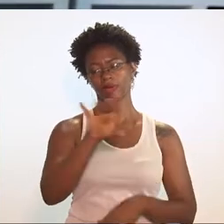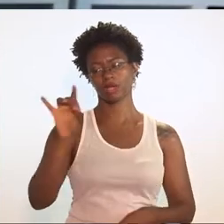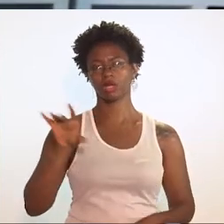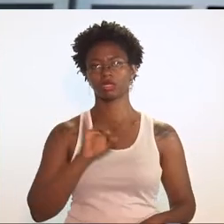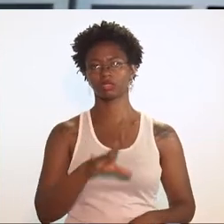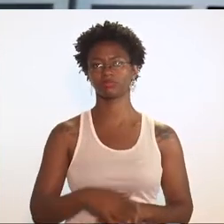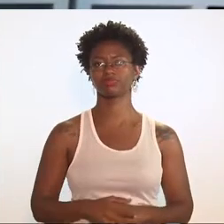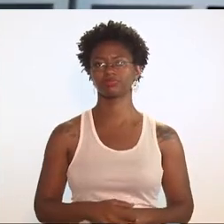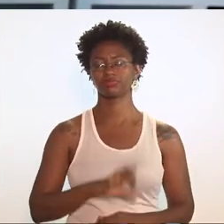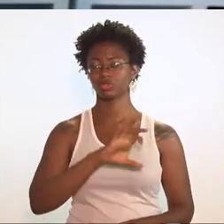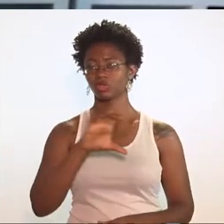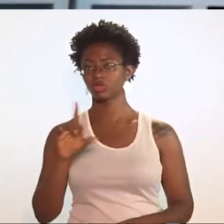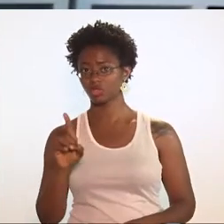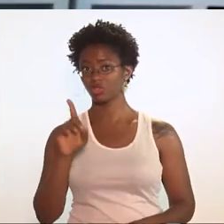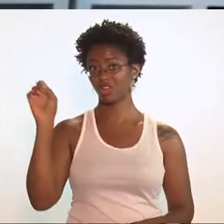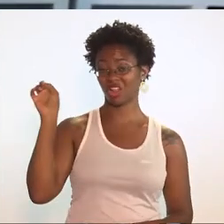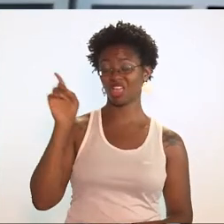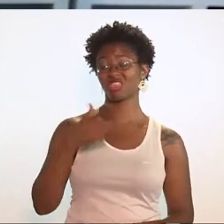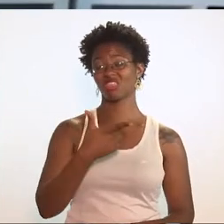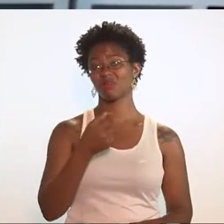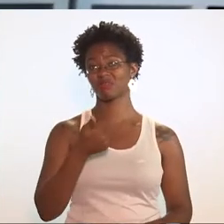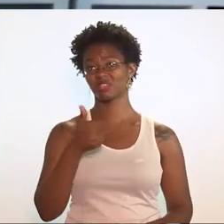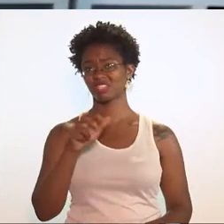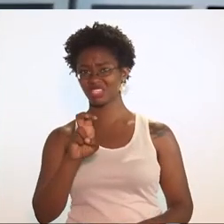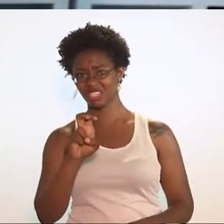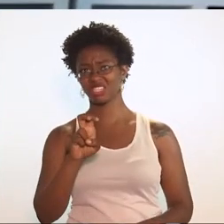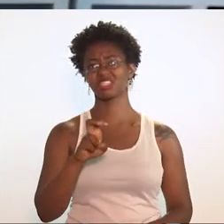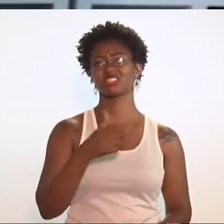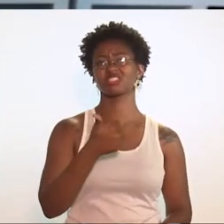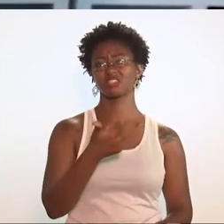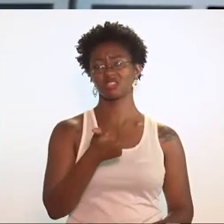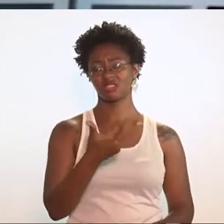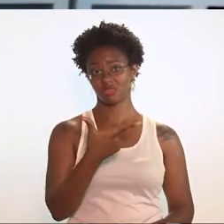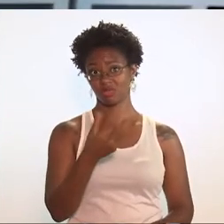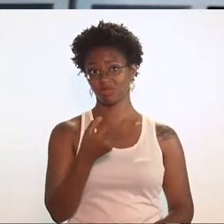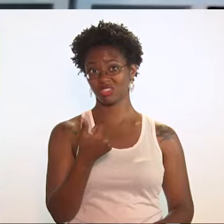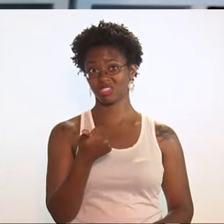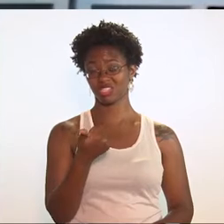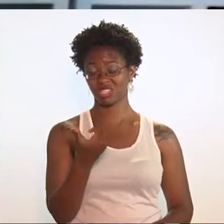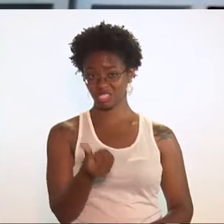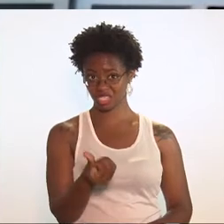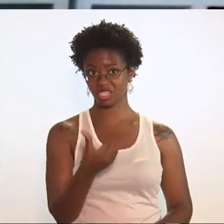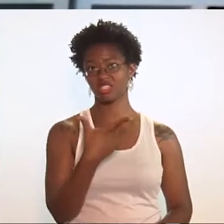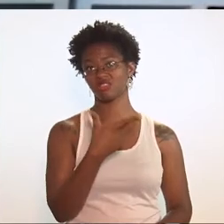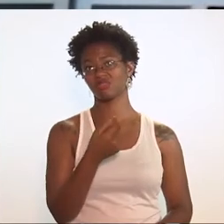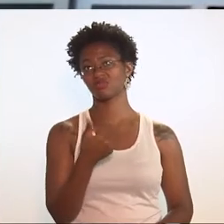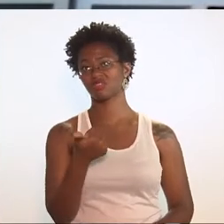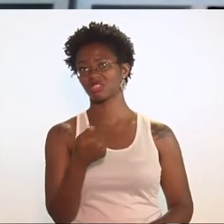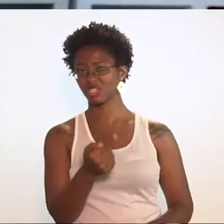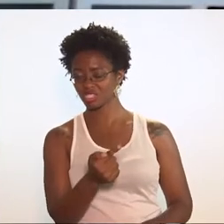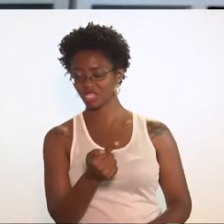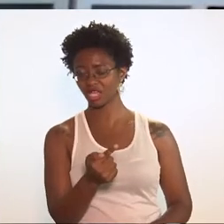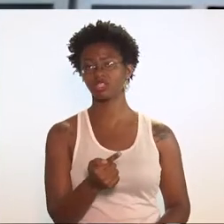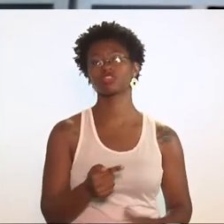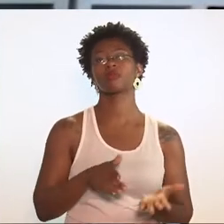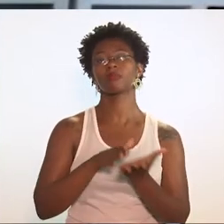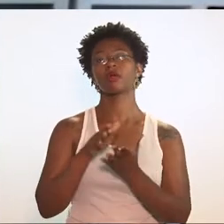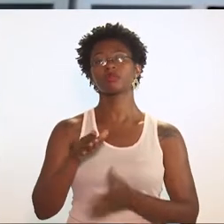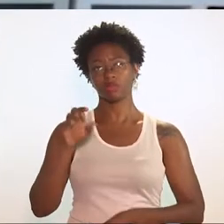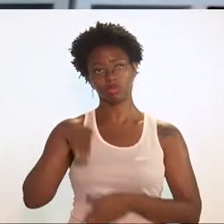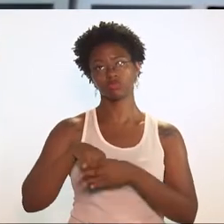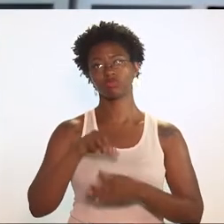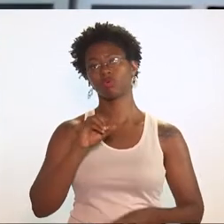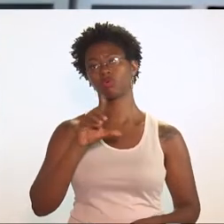tour internacional da banda Olodum em 2015, 2016 e 2017, produziu o CD Tambor